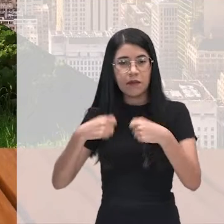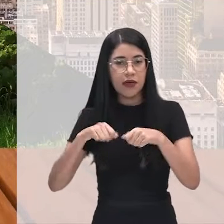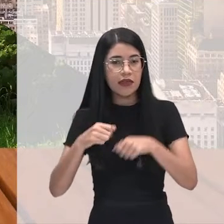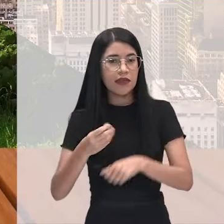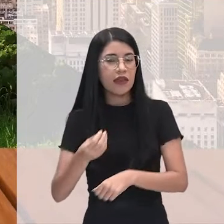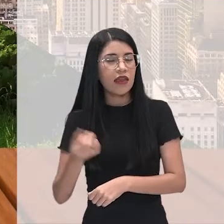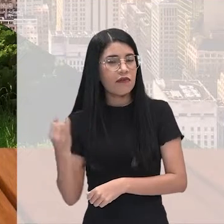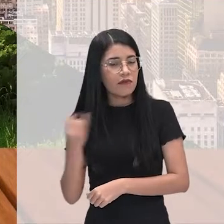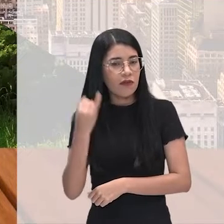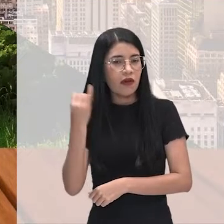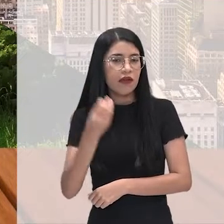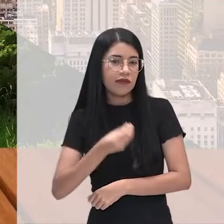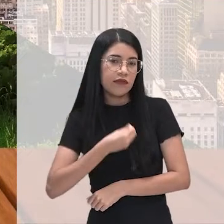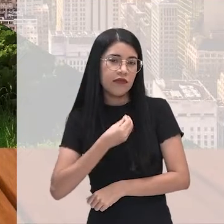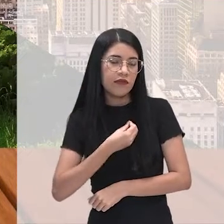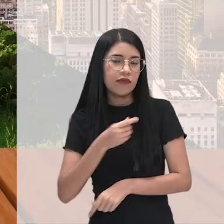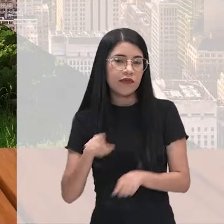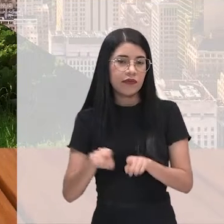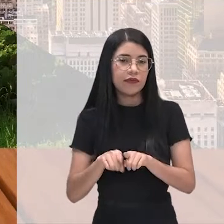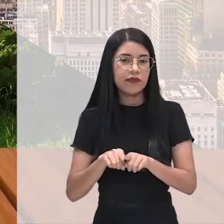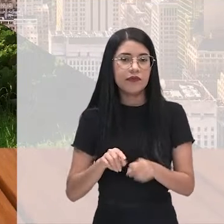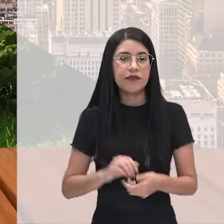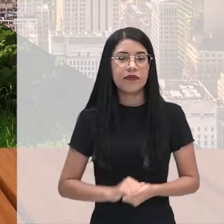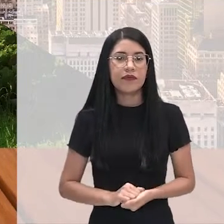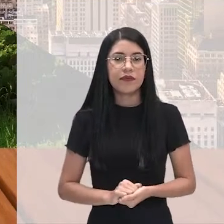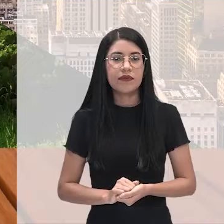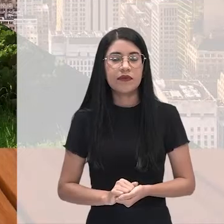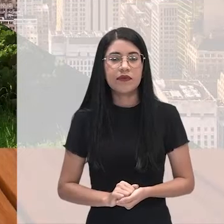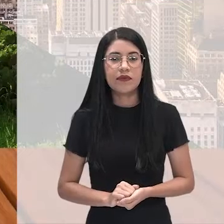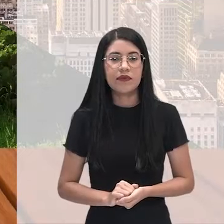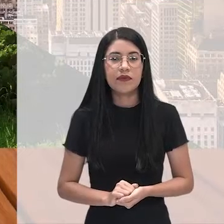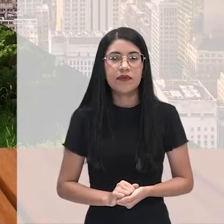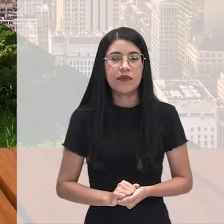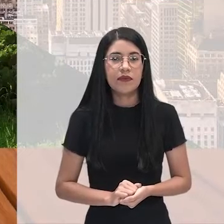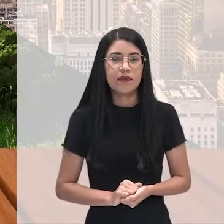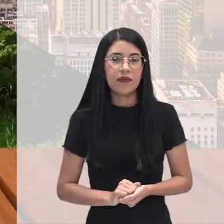para a nossa sobrevivência, tá bom? E a gente tem aqui,